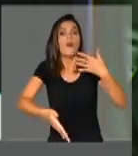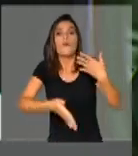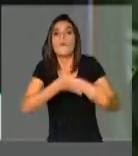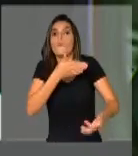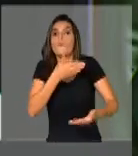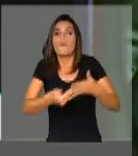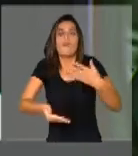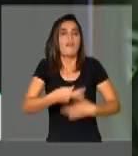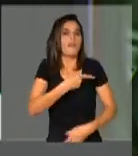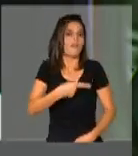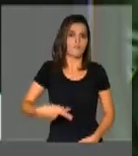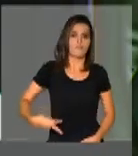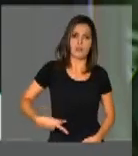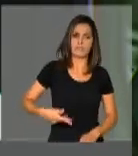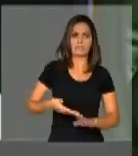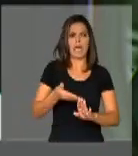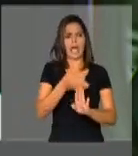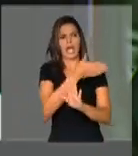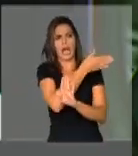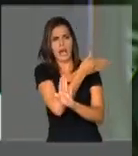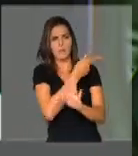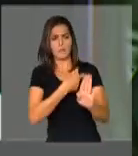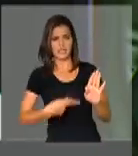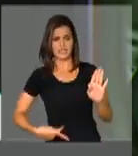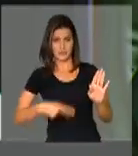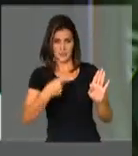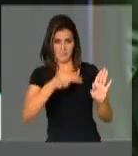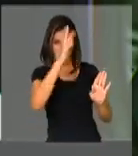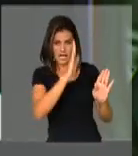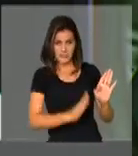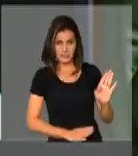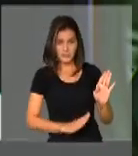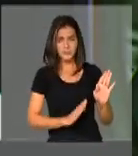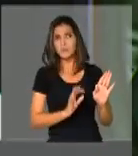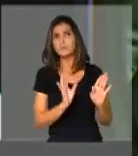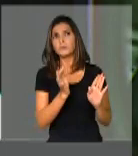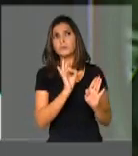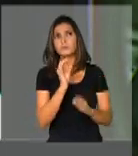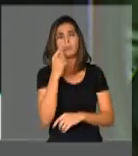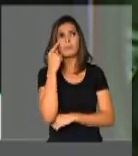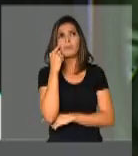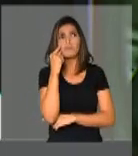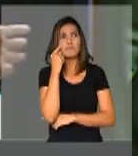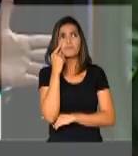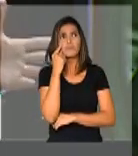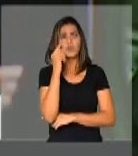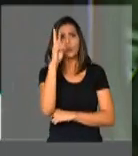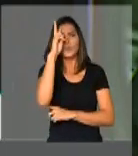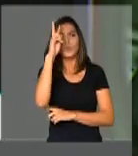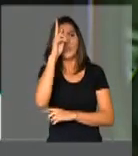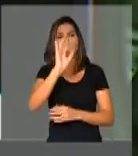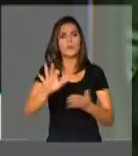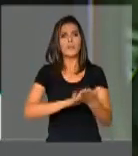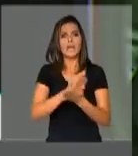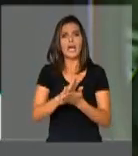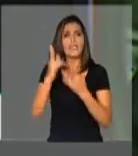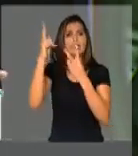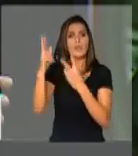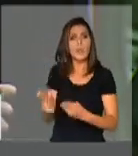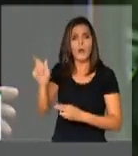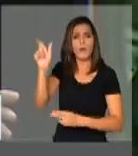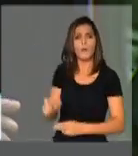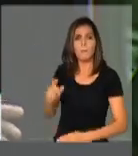qualquer presidente da República da história do Brasil tenha se colocado em posição